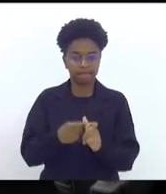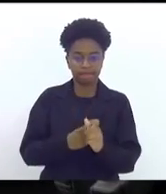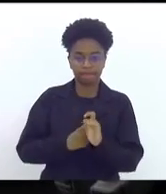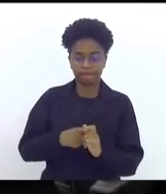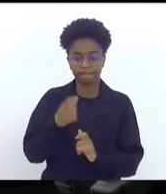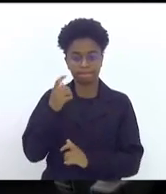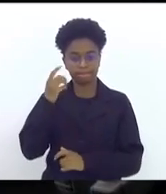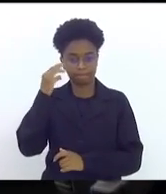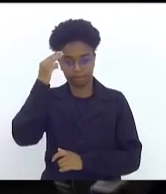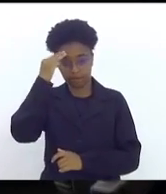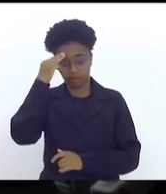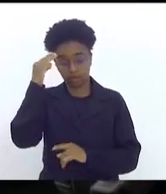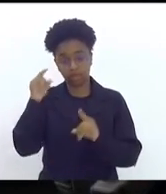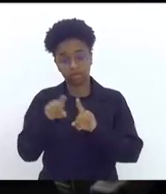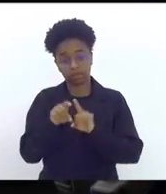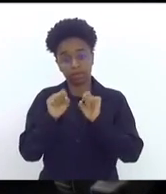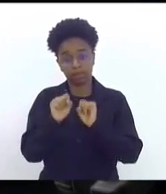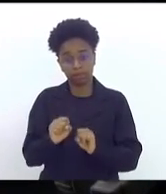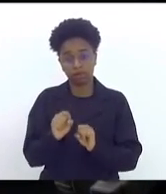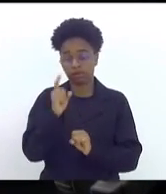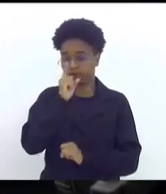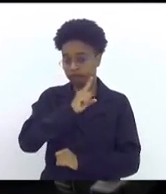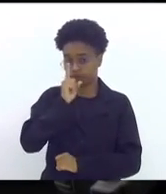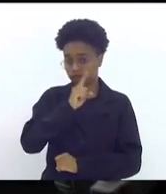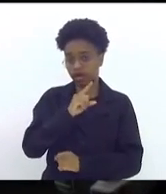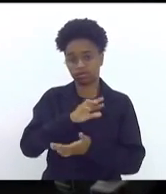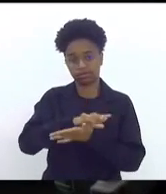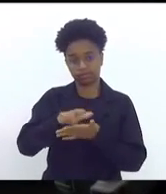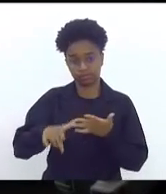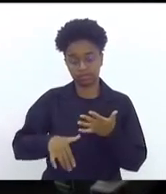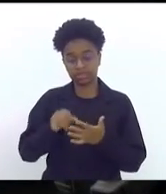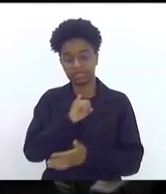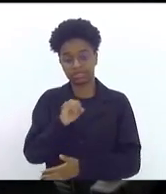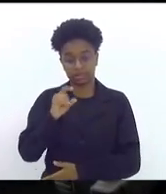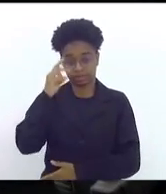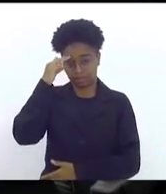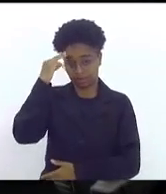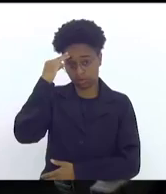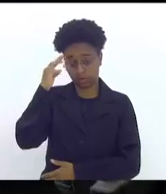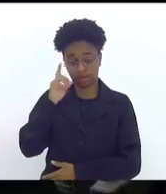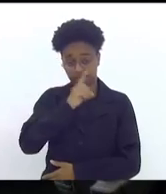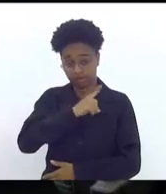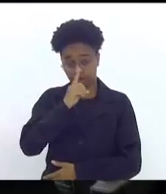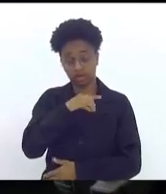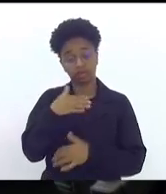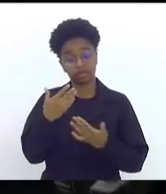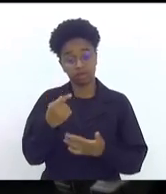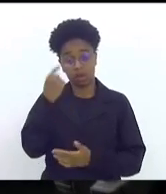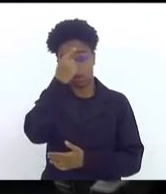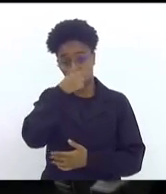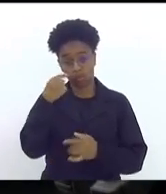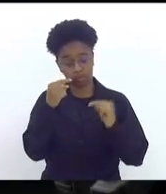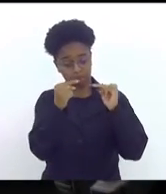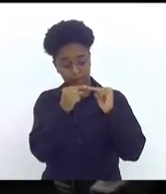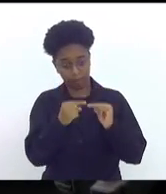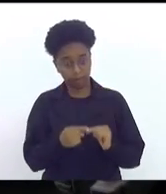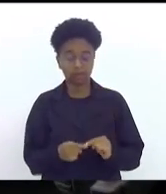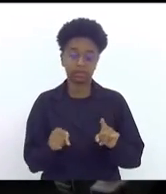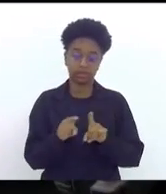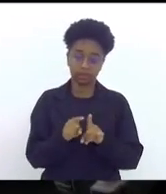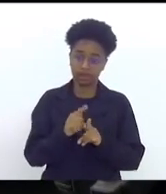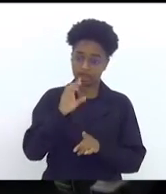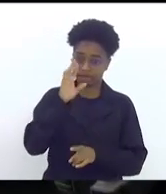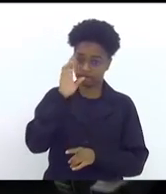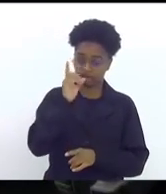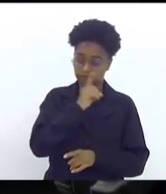referi, está suscetível a inúmeras falhas. Se a memória falha, o reconhecimento de pessoas que dependem da memória também